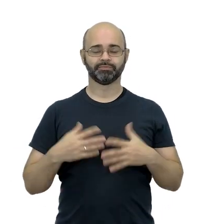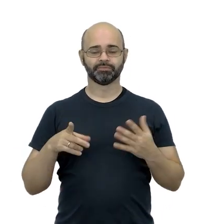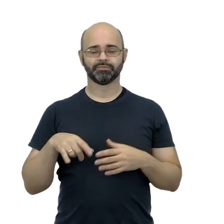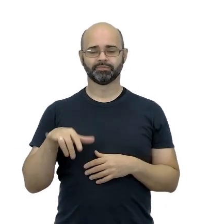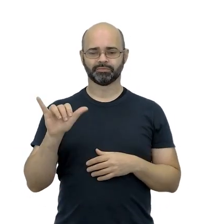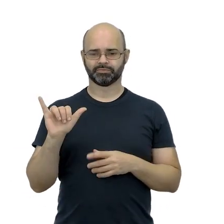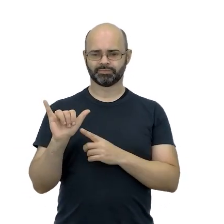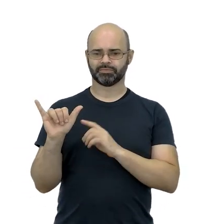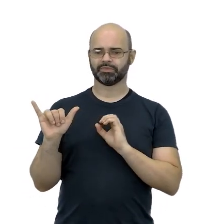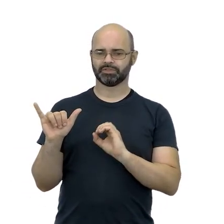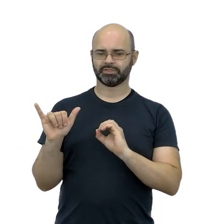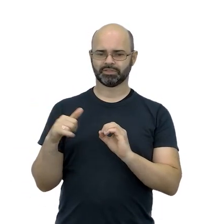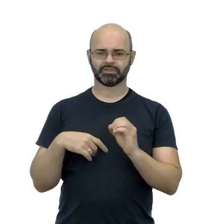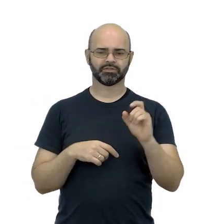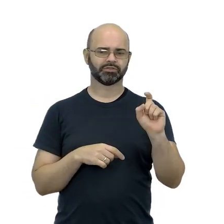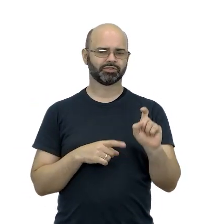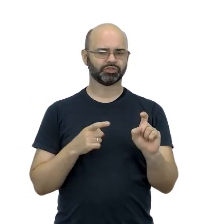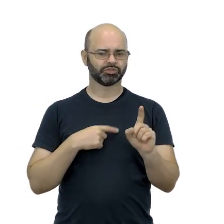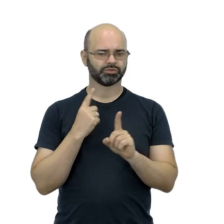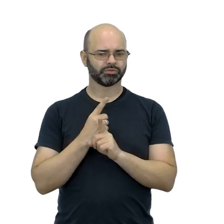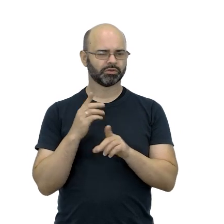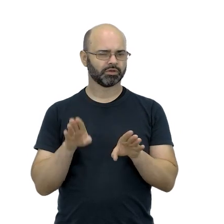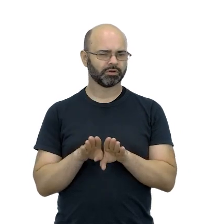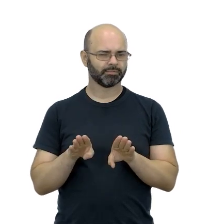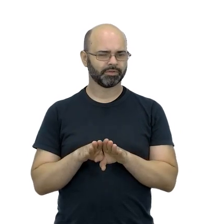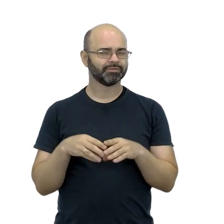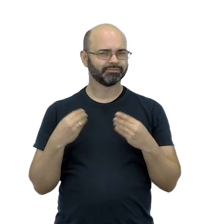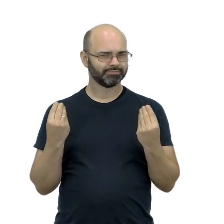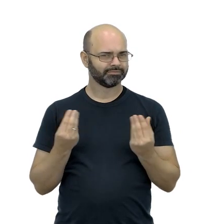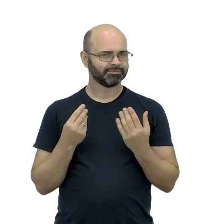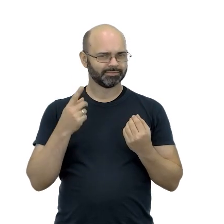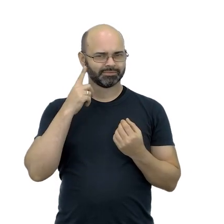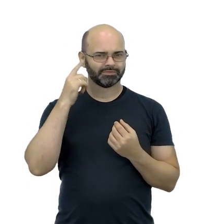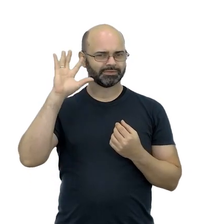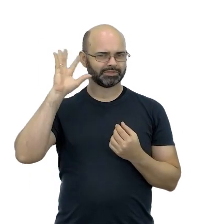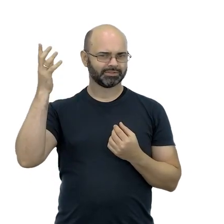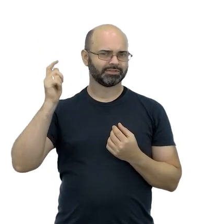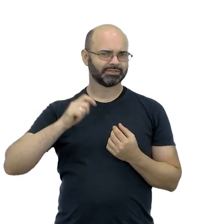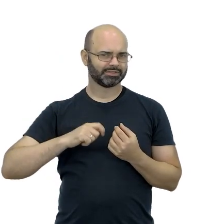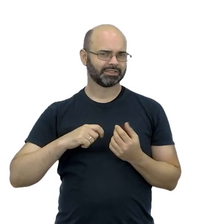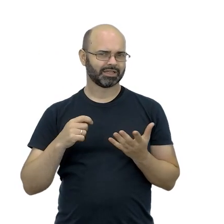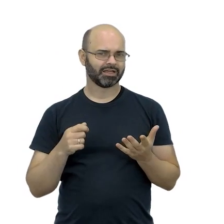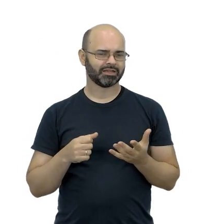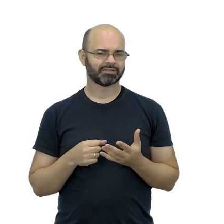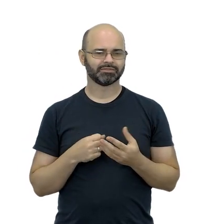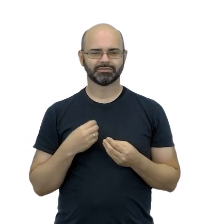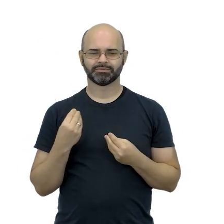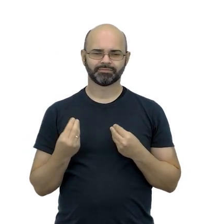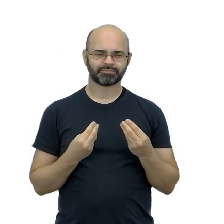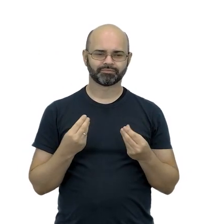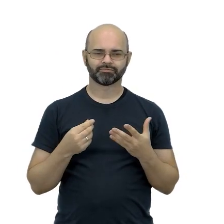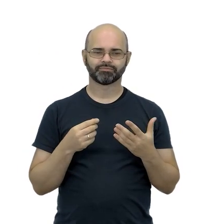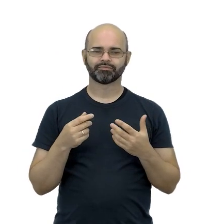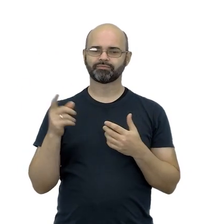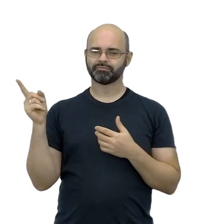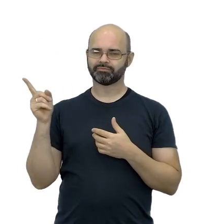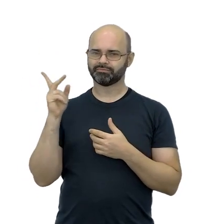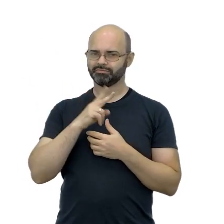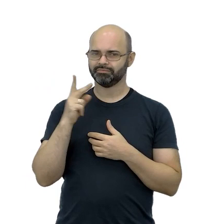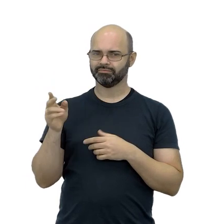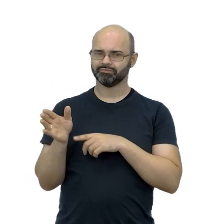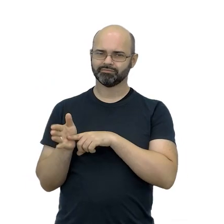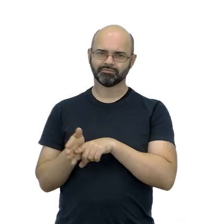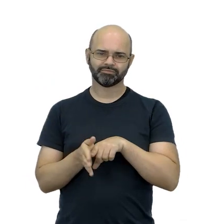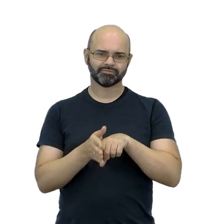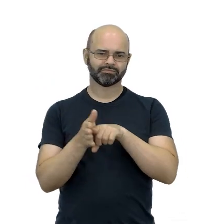vou encontrar o valor de x para nós. Está vendo como que a gente consegue resolver um tipo de questão ou de item dessa forma?